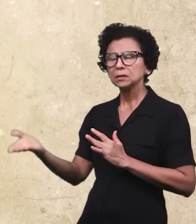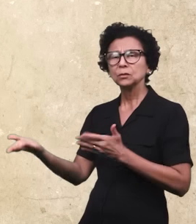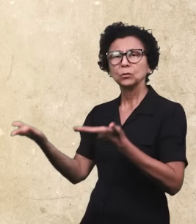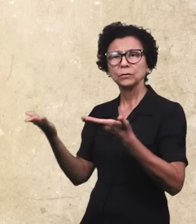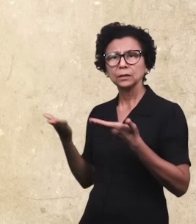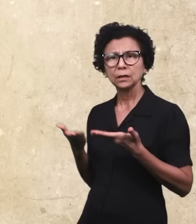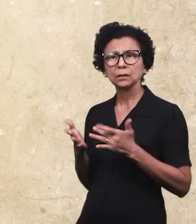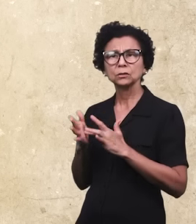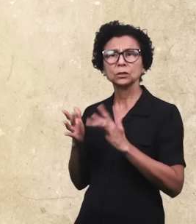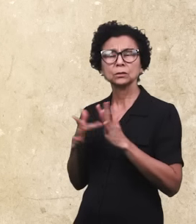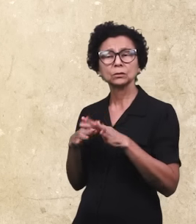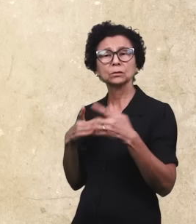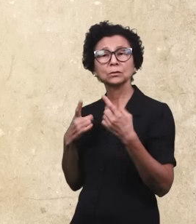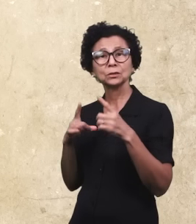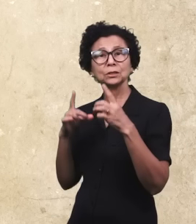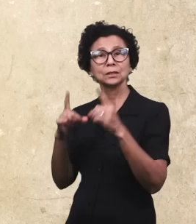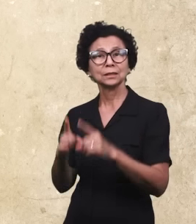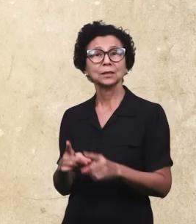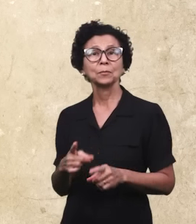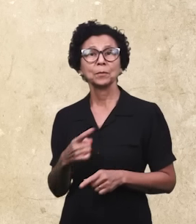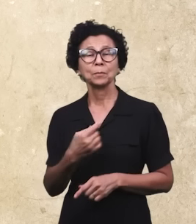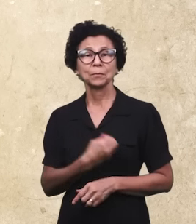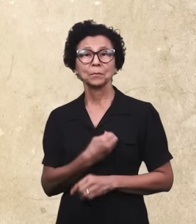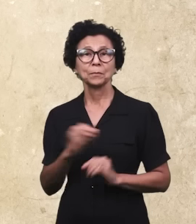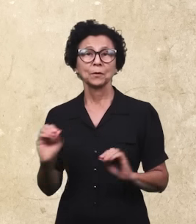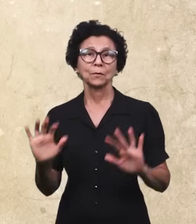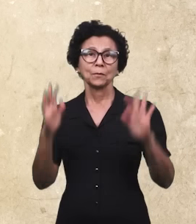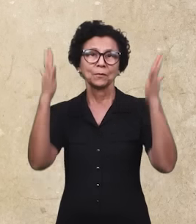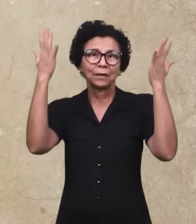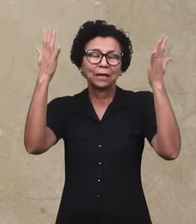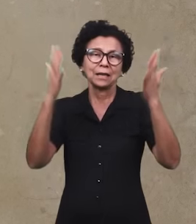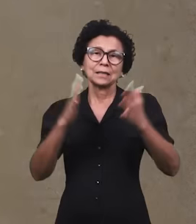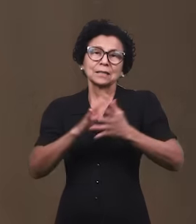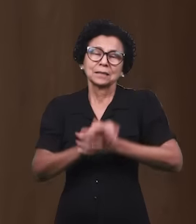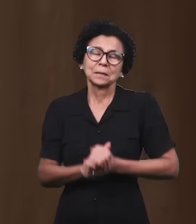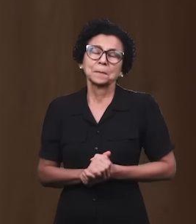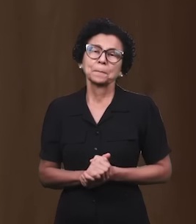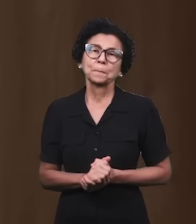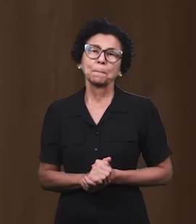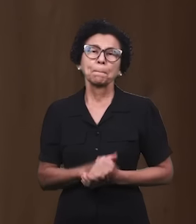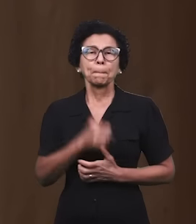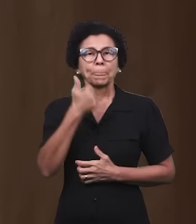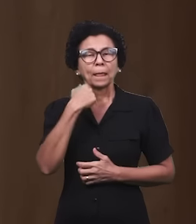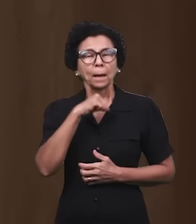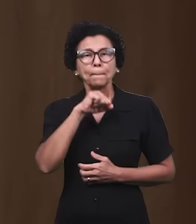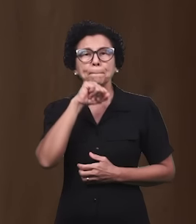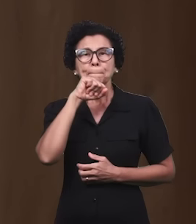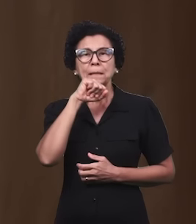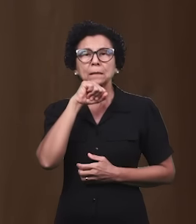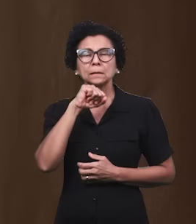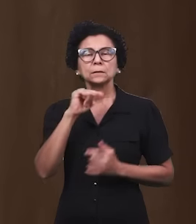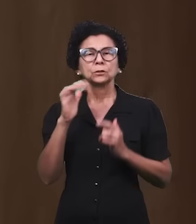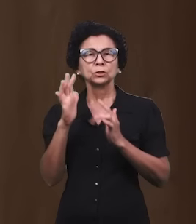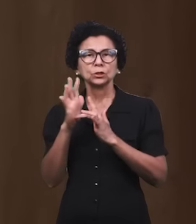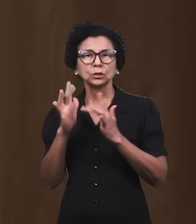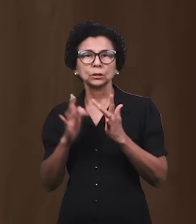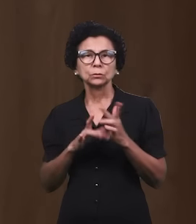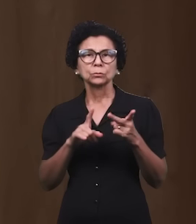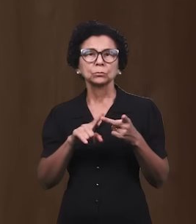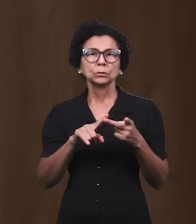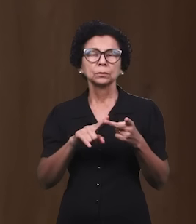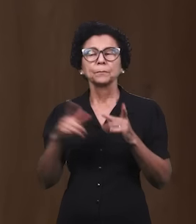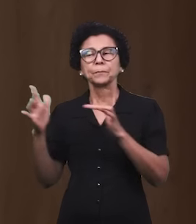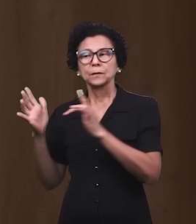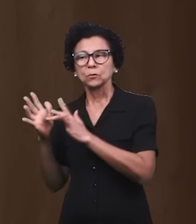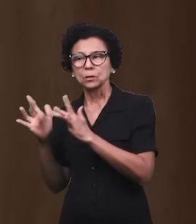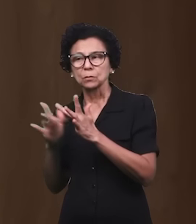os seus discípulos para as bodas. Então aqui estava a mãe de Jesus, estava ali Jesus, e estava